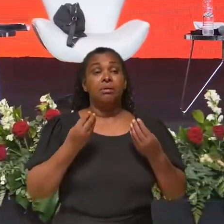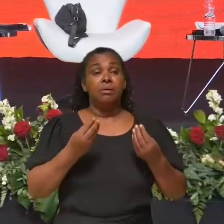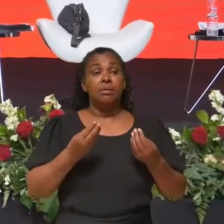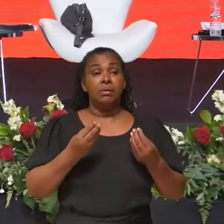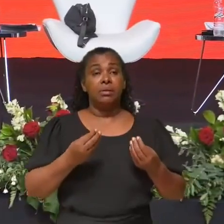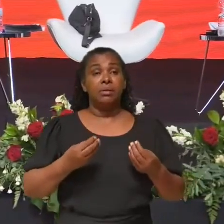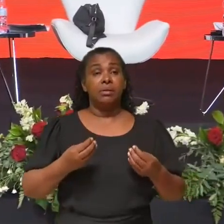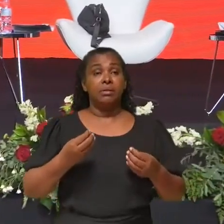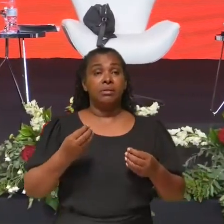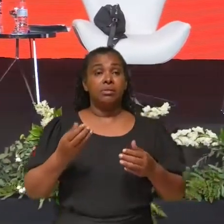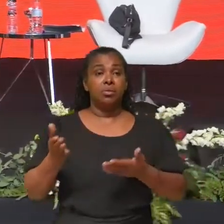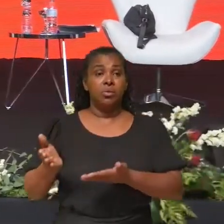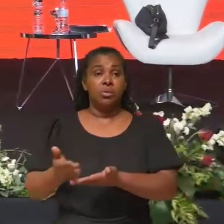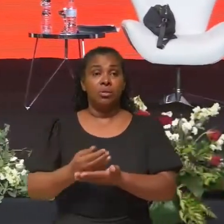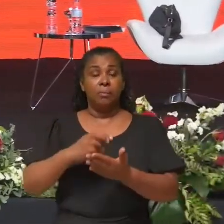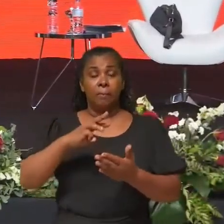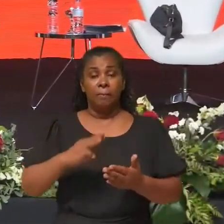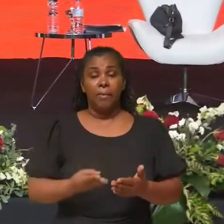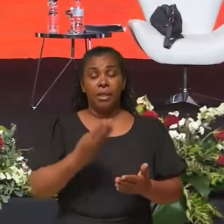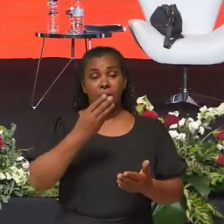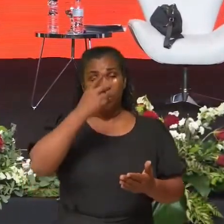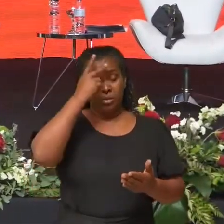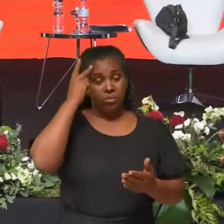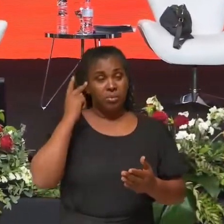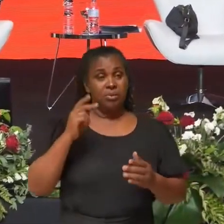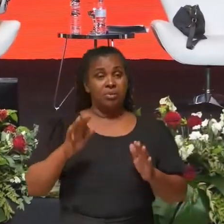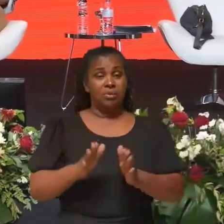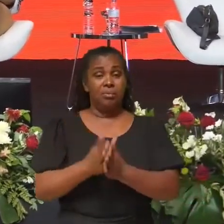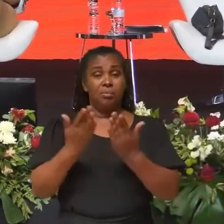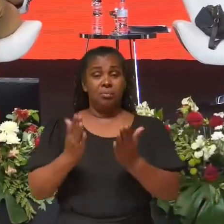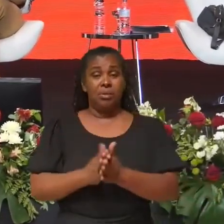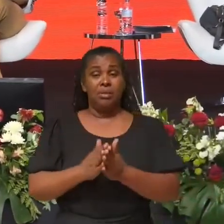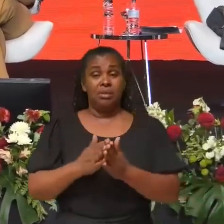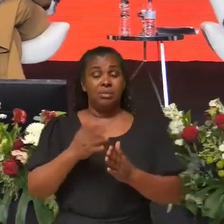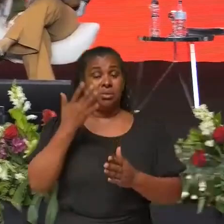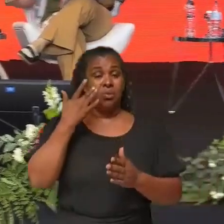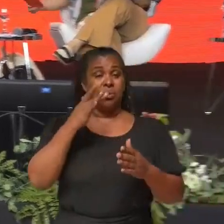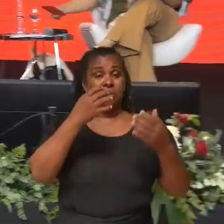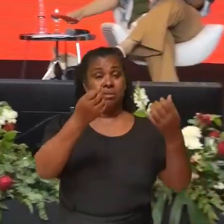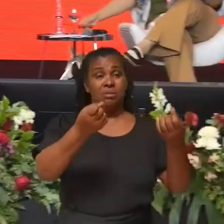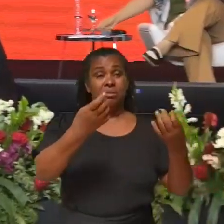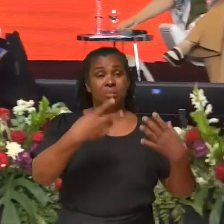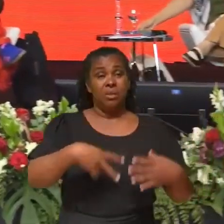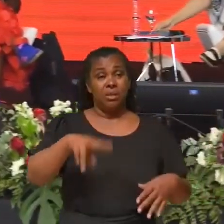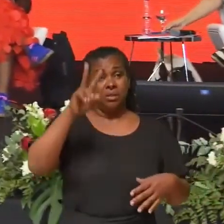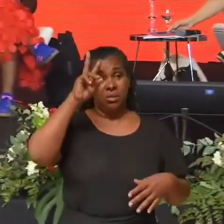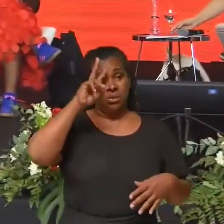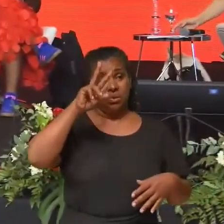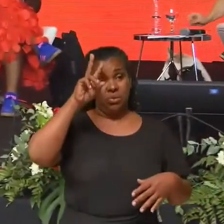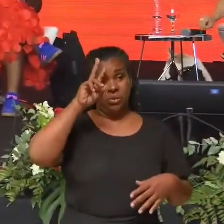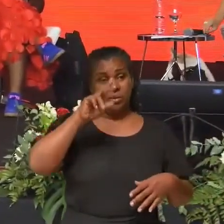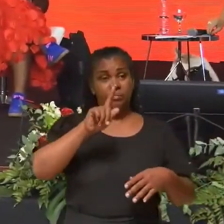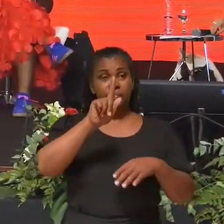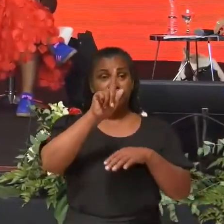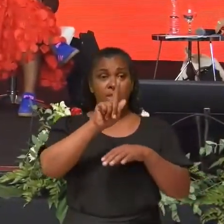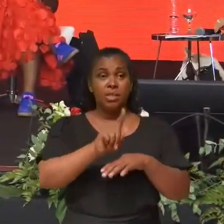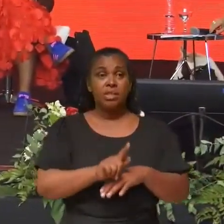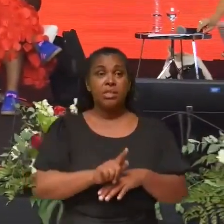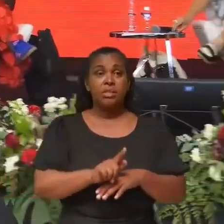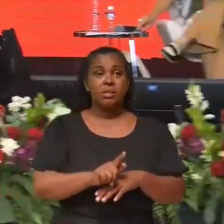eu não sei contar essa história. Então, gestão é a Rebeca Andrade.